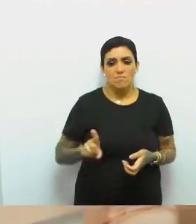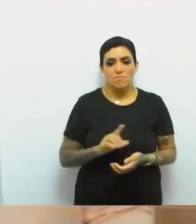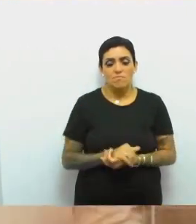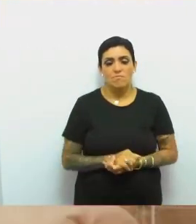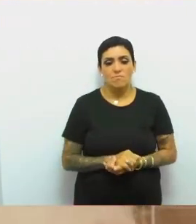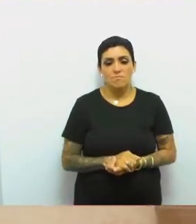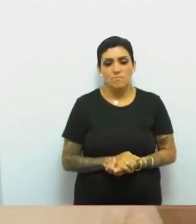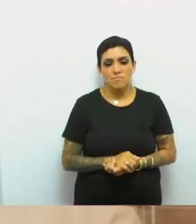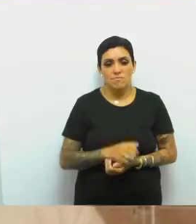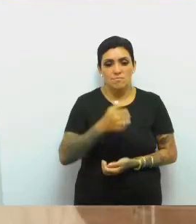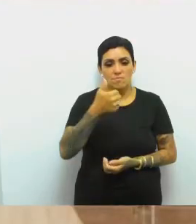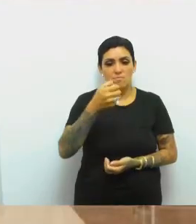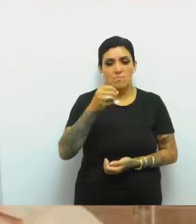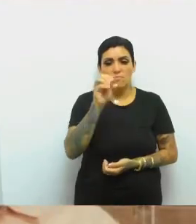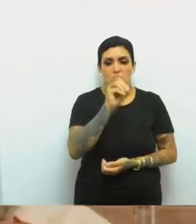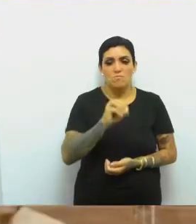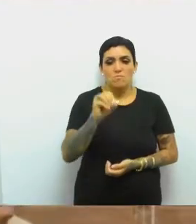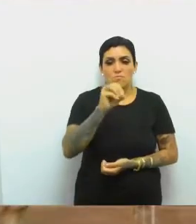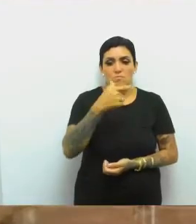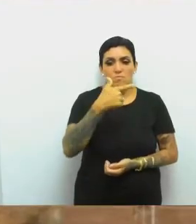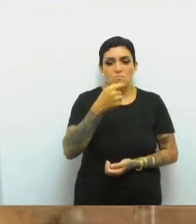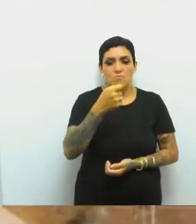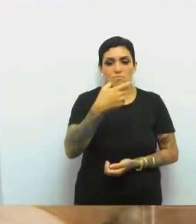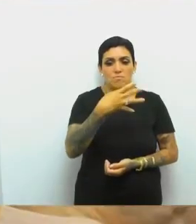sessão ordinária dia 10 de outubro de 2024.